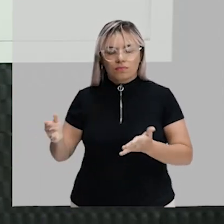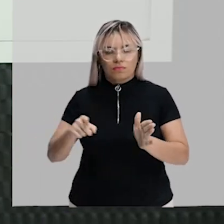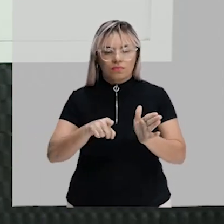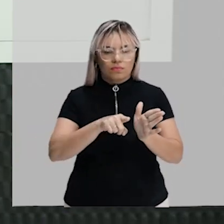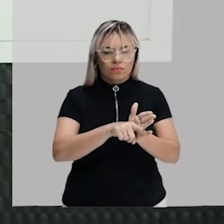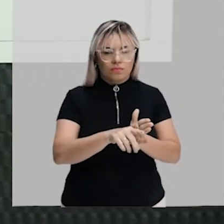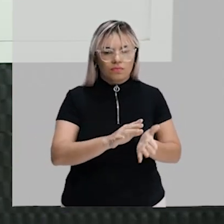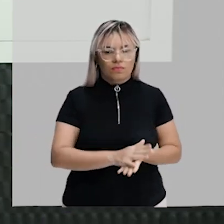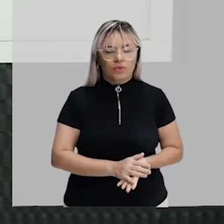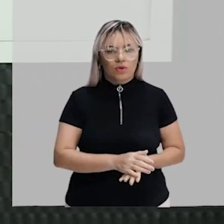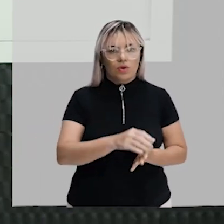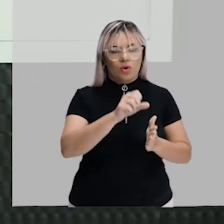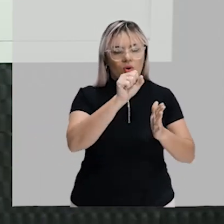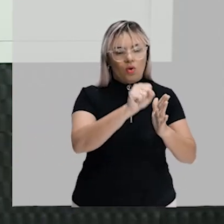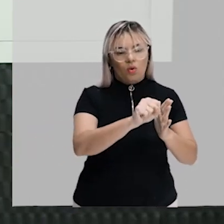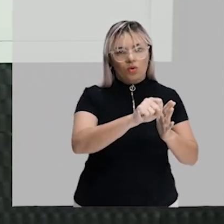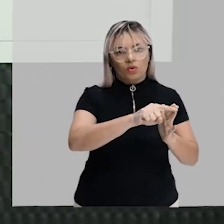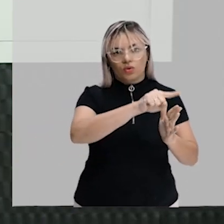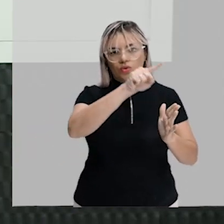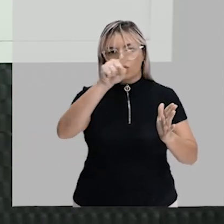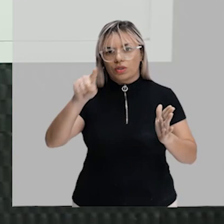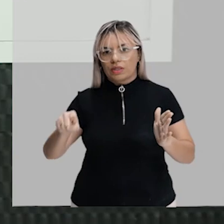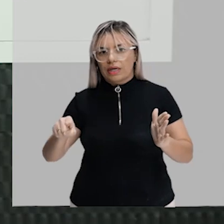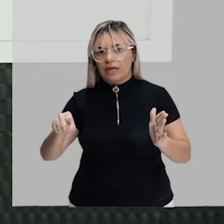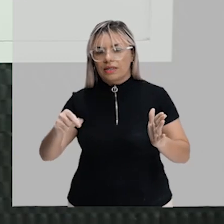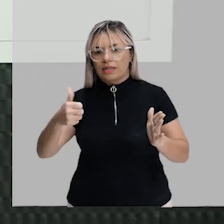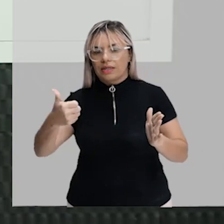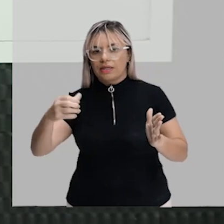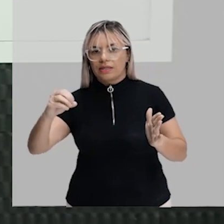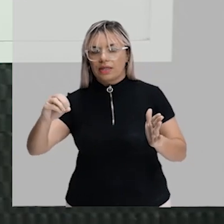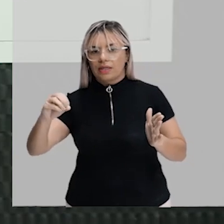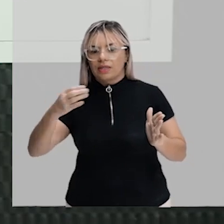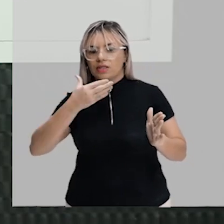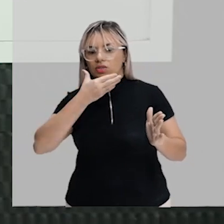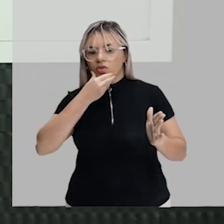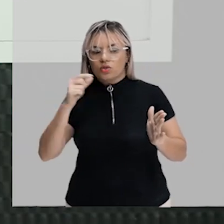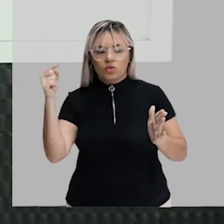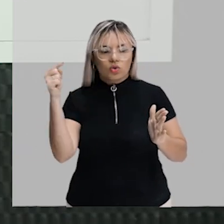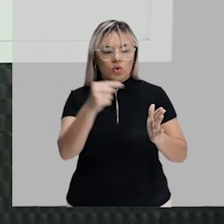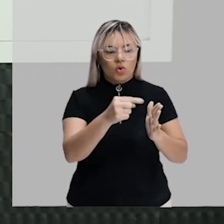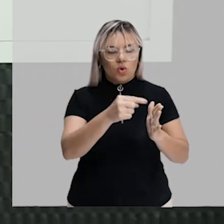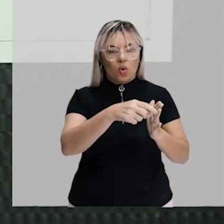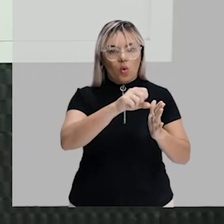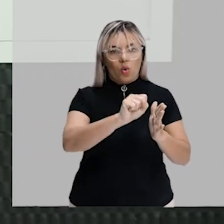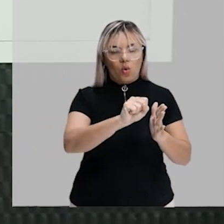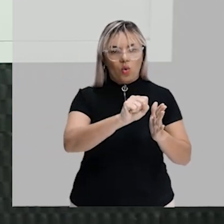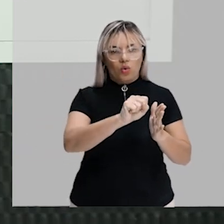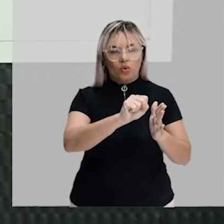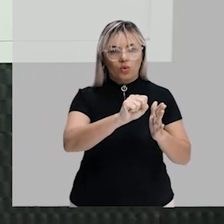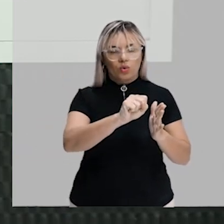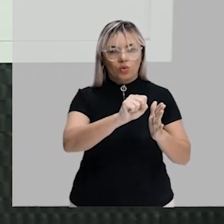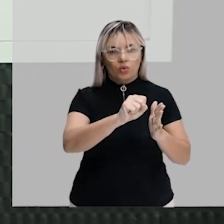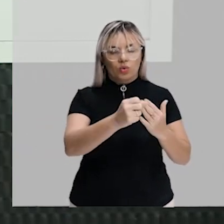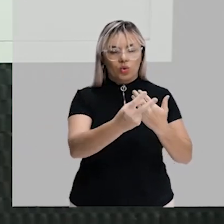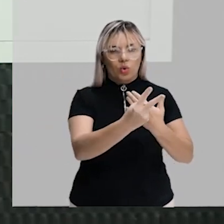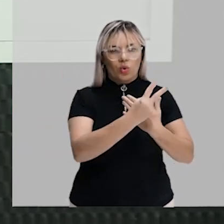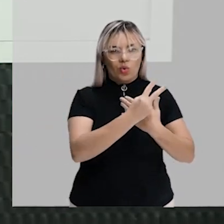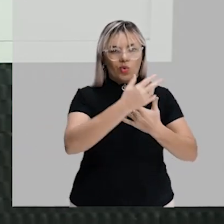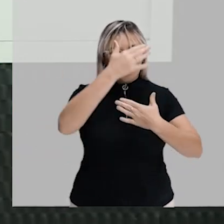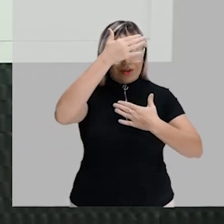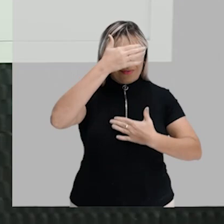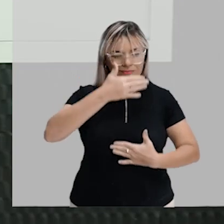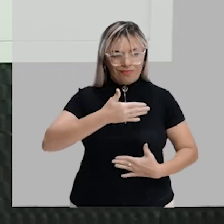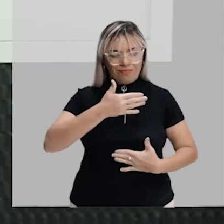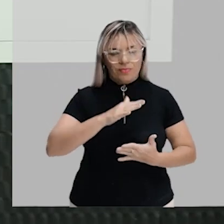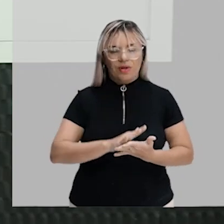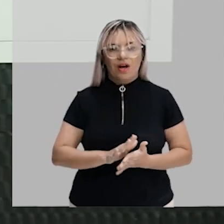de cada 10. Você pode escrever isso aqui em forma de razão. 8 em cada 10. Beleza, mas ele quer